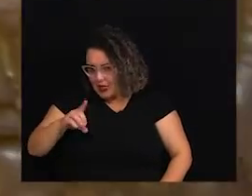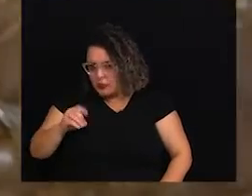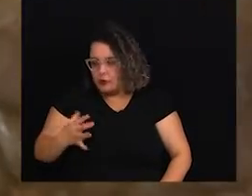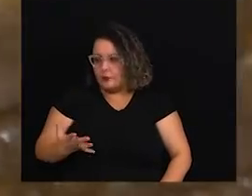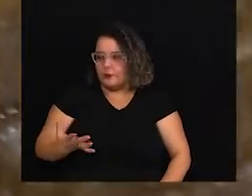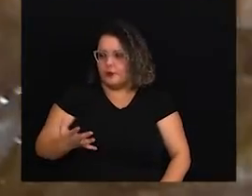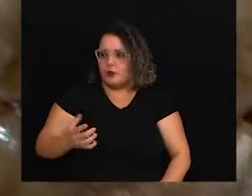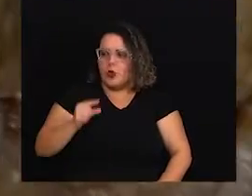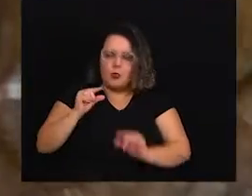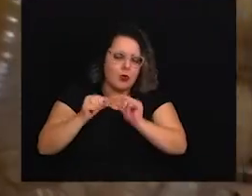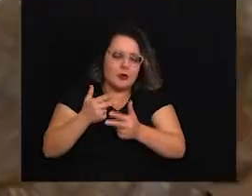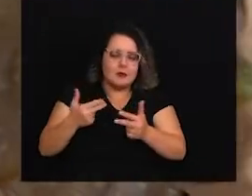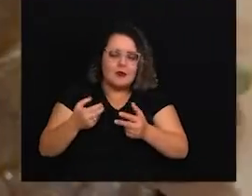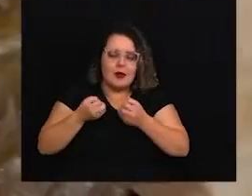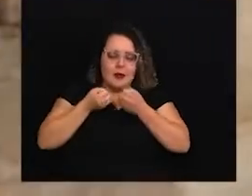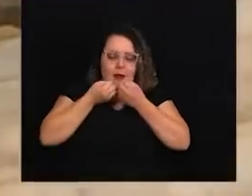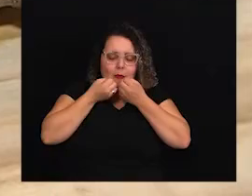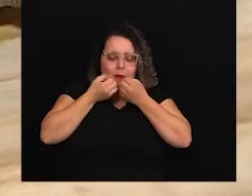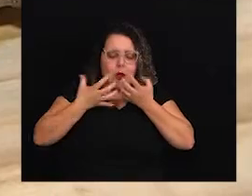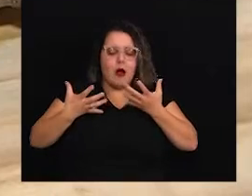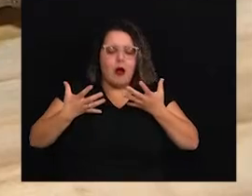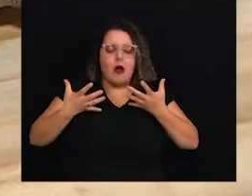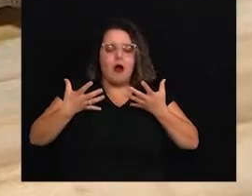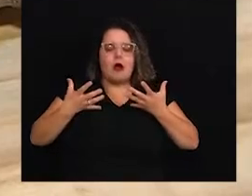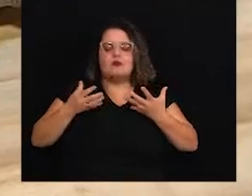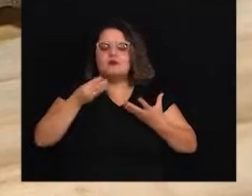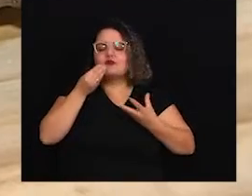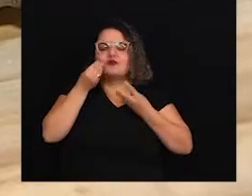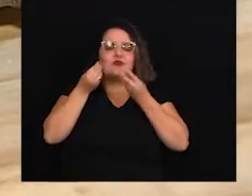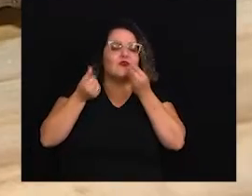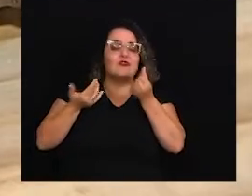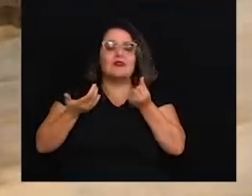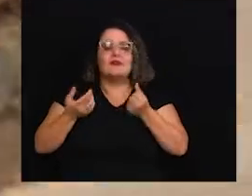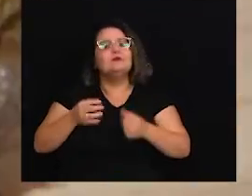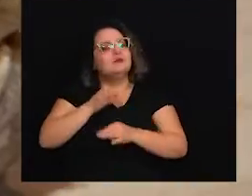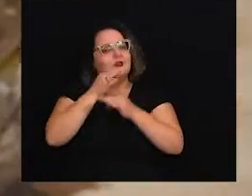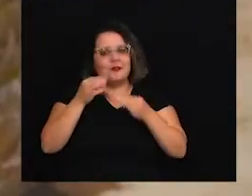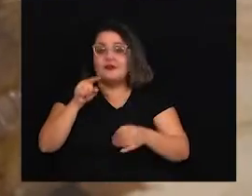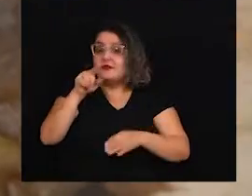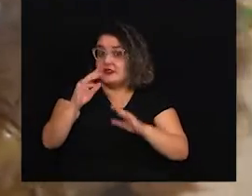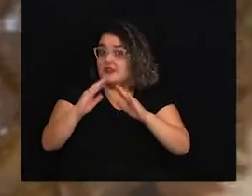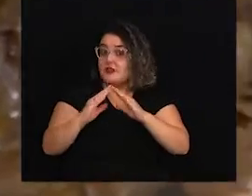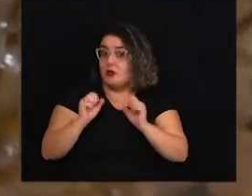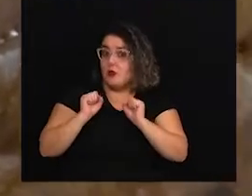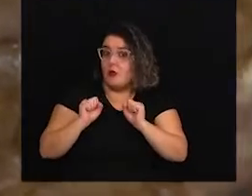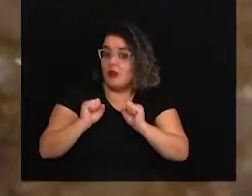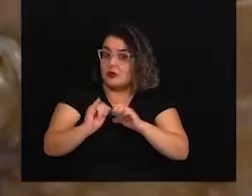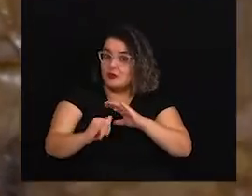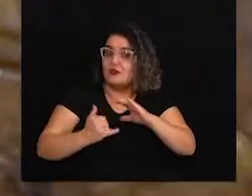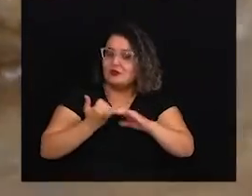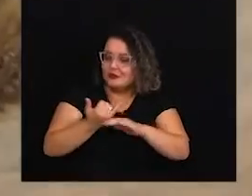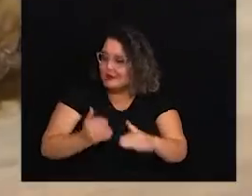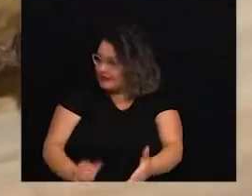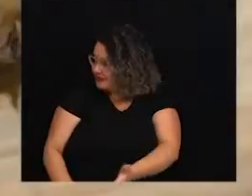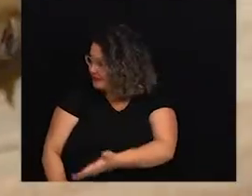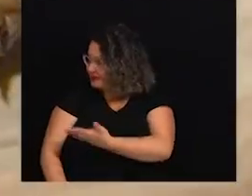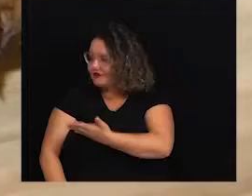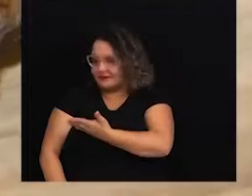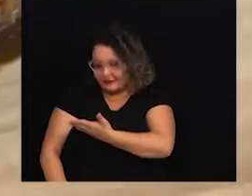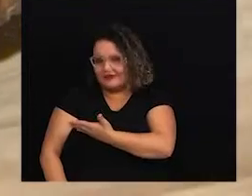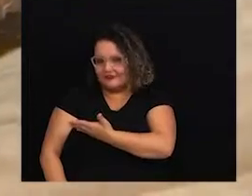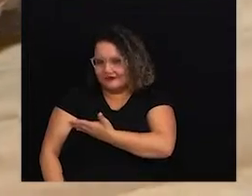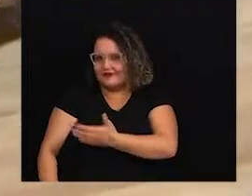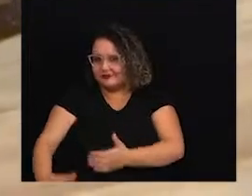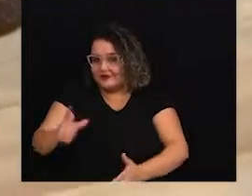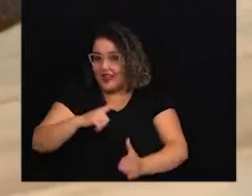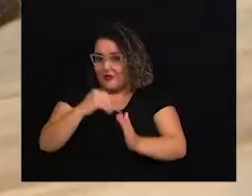dá uma explosão de sabores aí. Perfeito. E olha, você aí de casa pode entrar lá no YouTube da TV Câmara